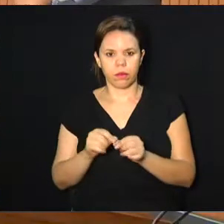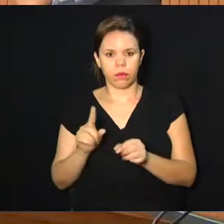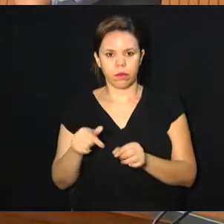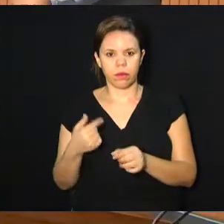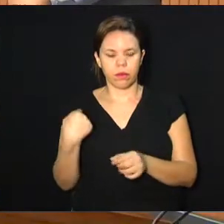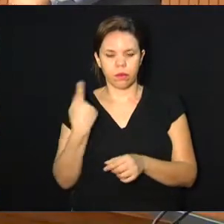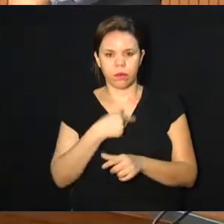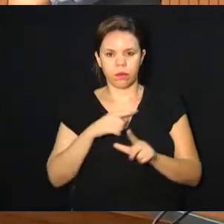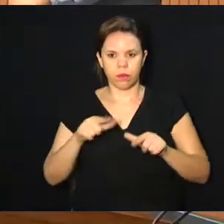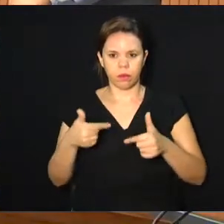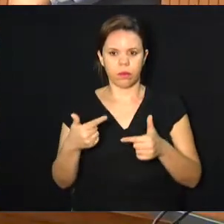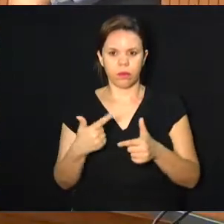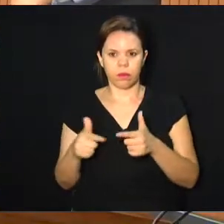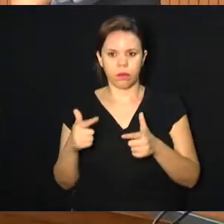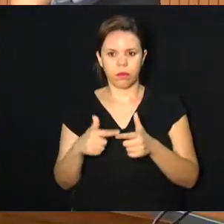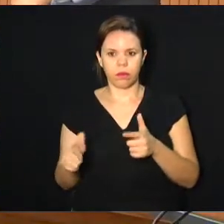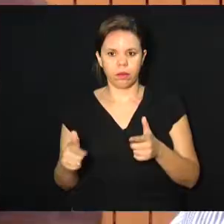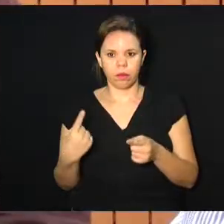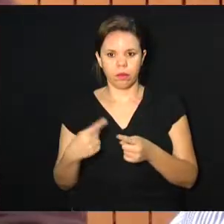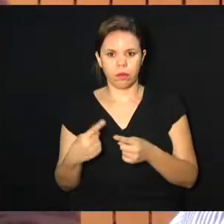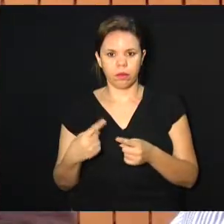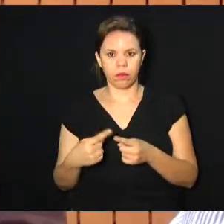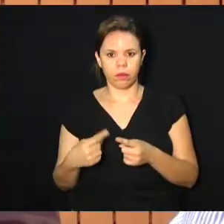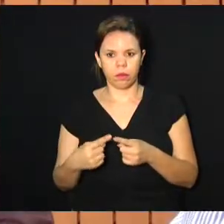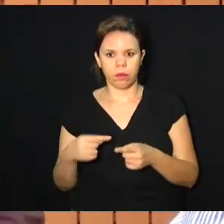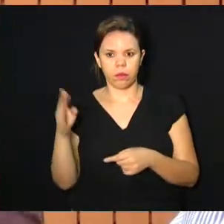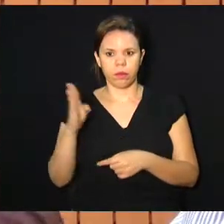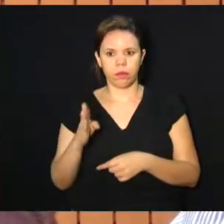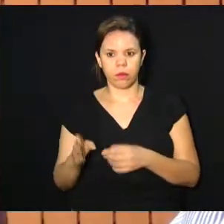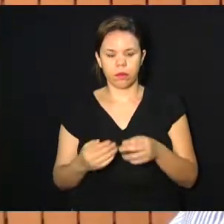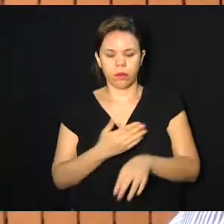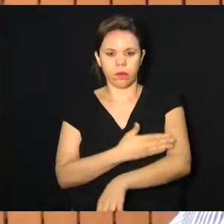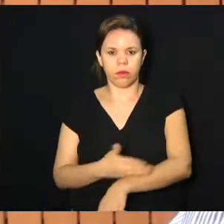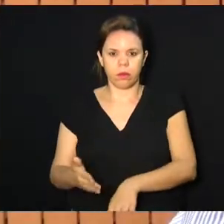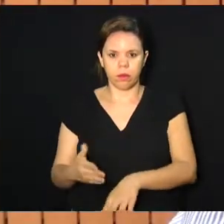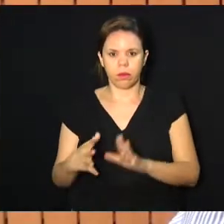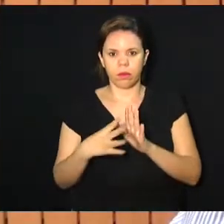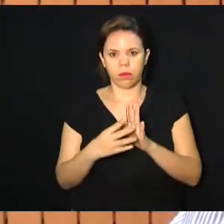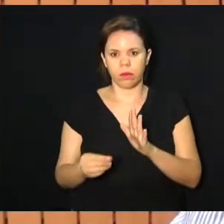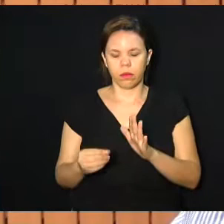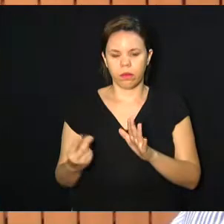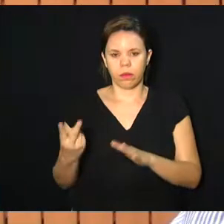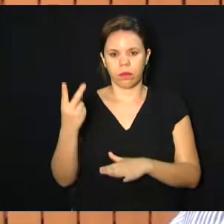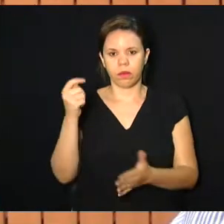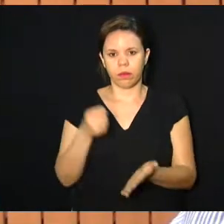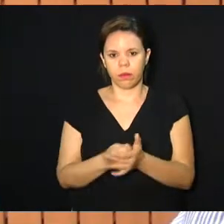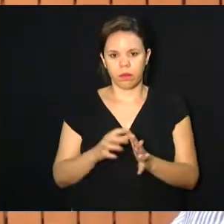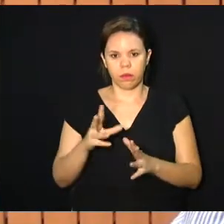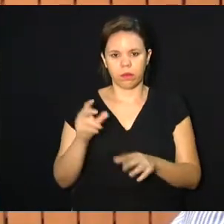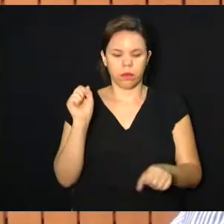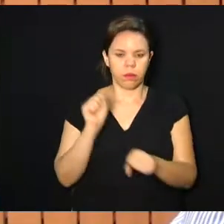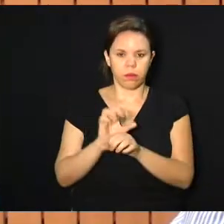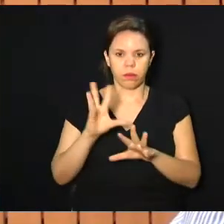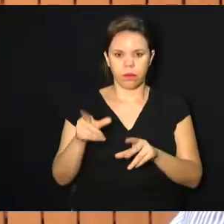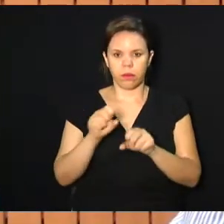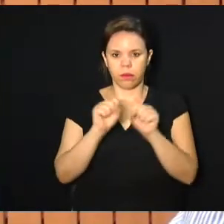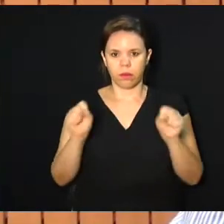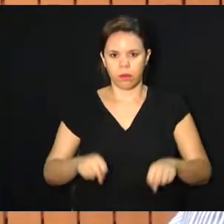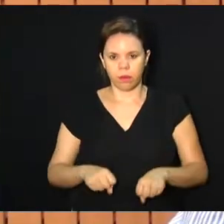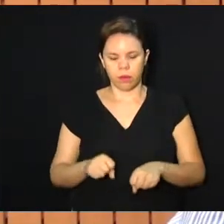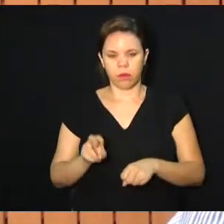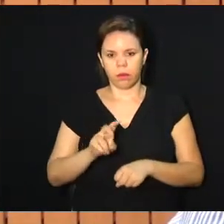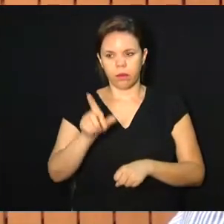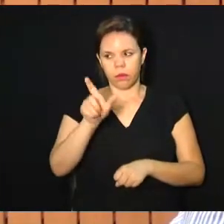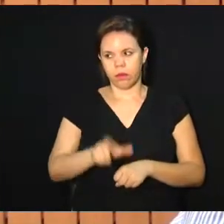está enfrentando hoje, porque no Brasil acostumou-se com o modelo de que a tarifa paga todo o sistema. Os sistemas são baseados na tarifa do